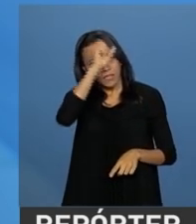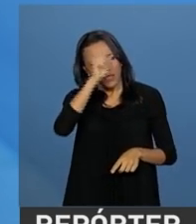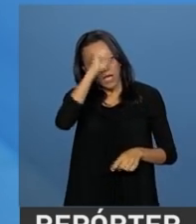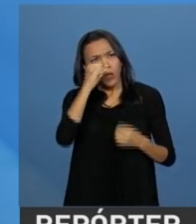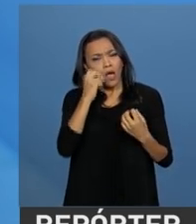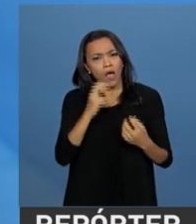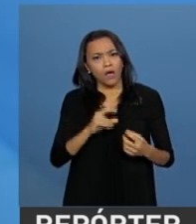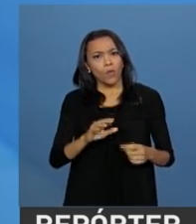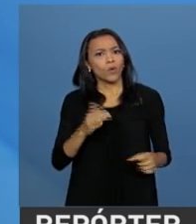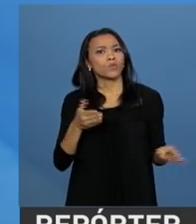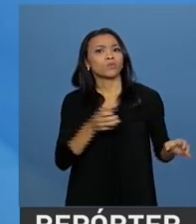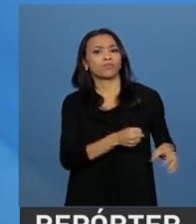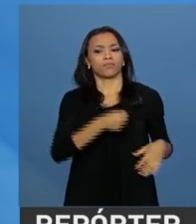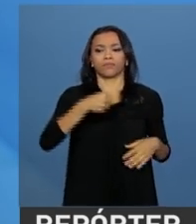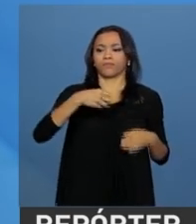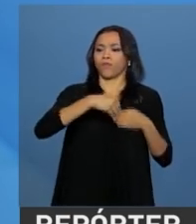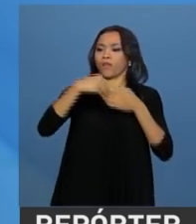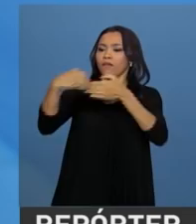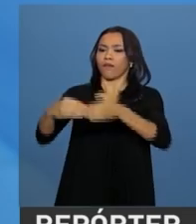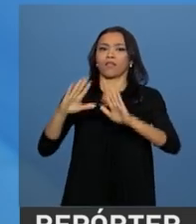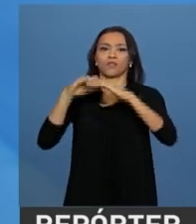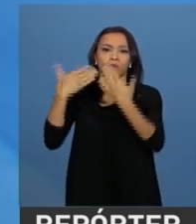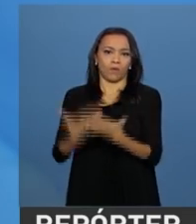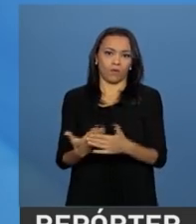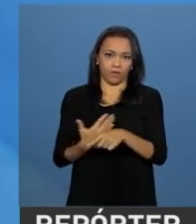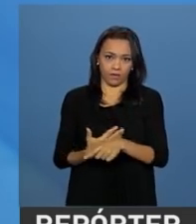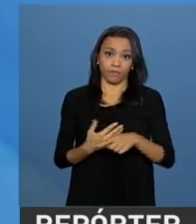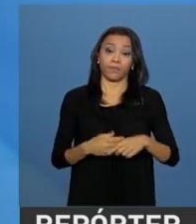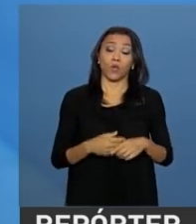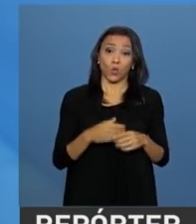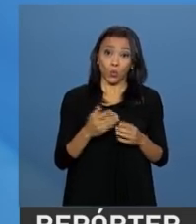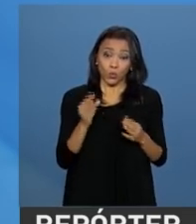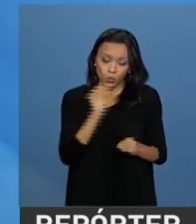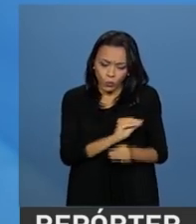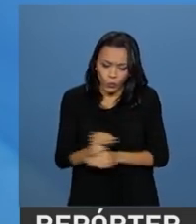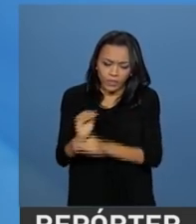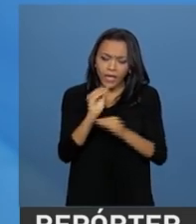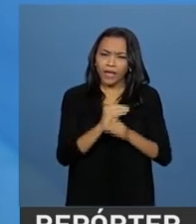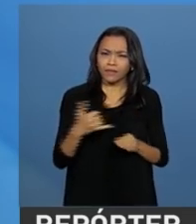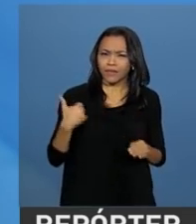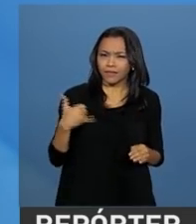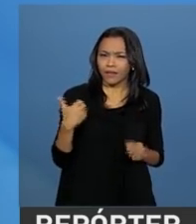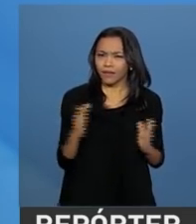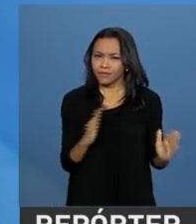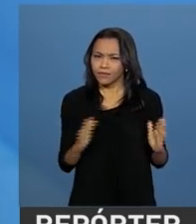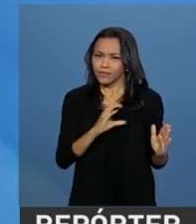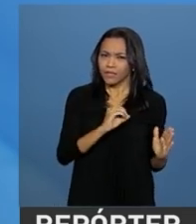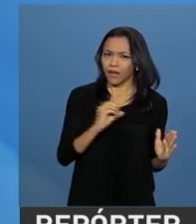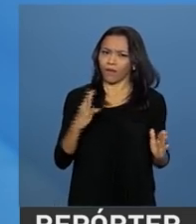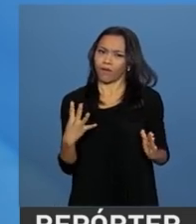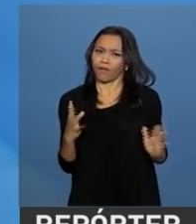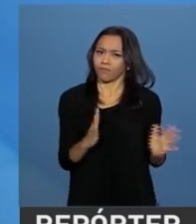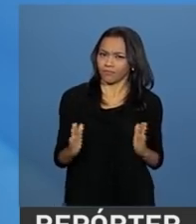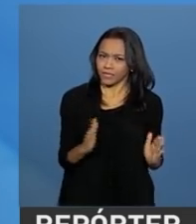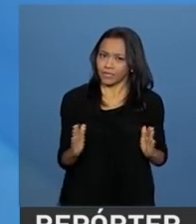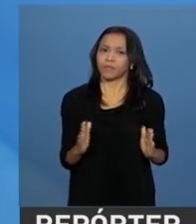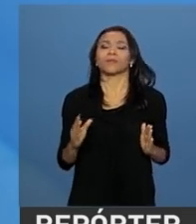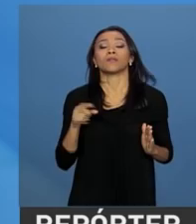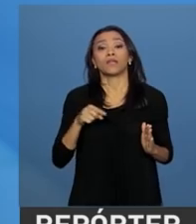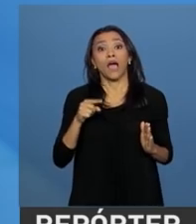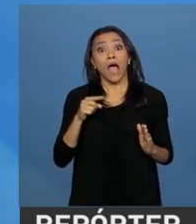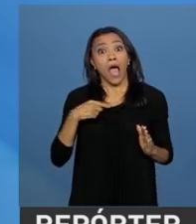quando chegar à escola. Os cuidados na primeira infância, por exemplo, ajudam a inibir o